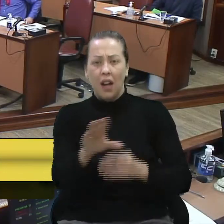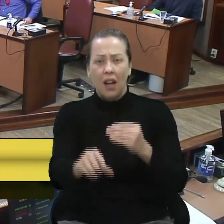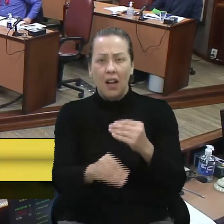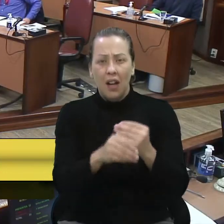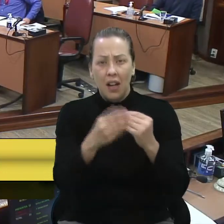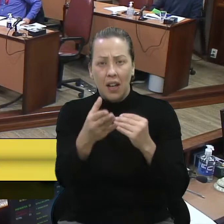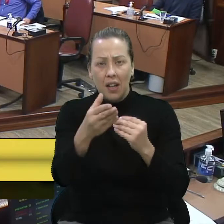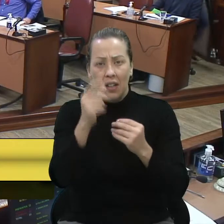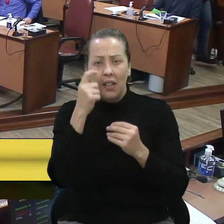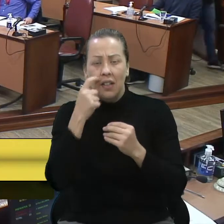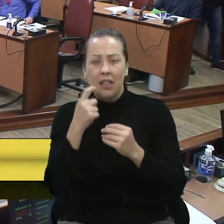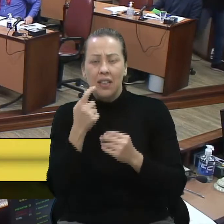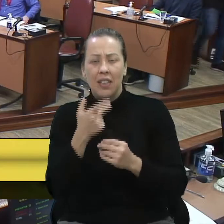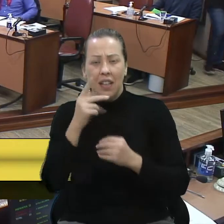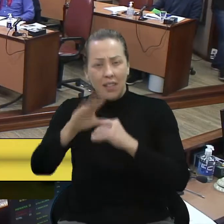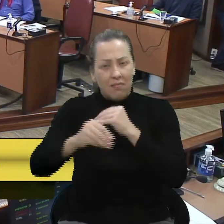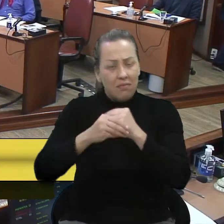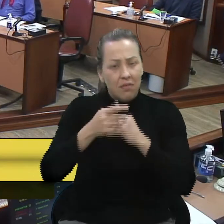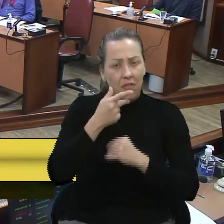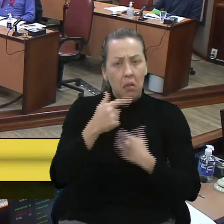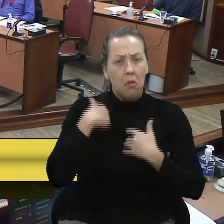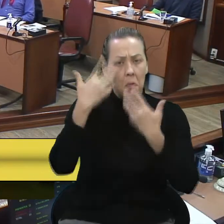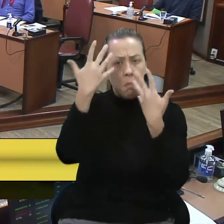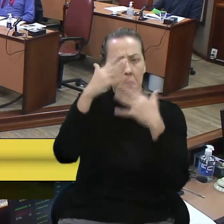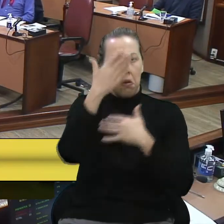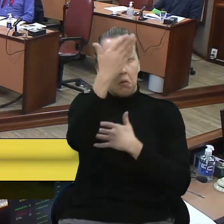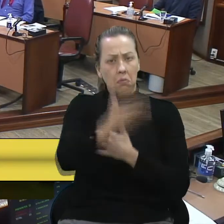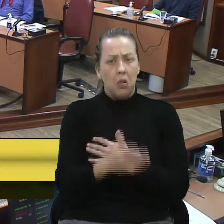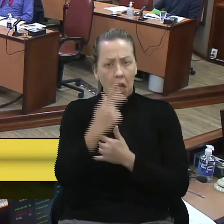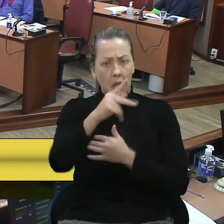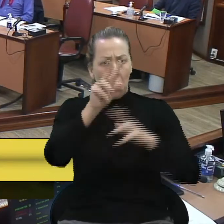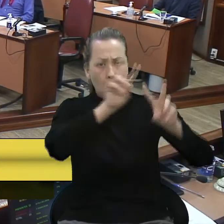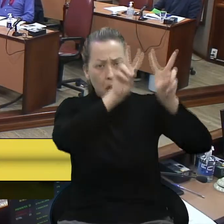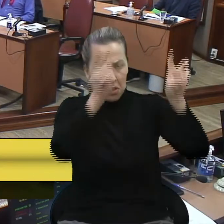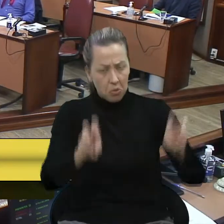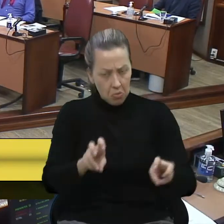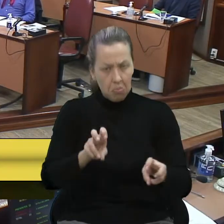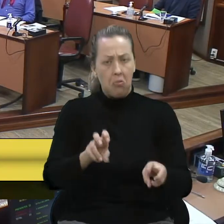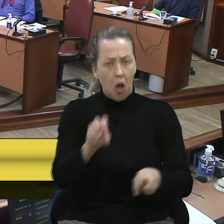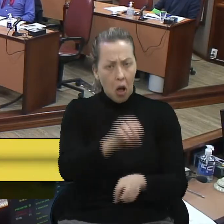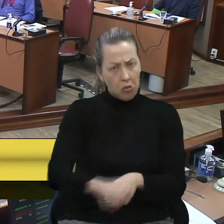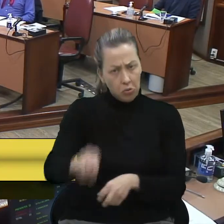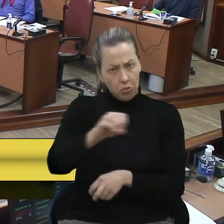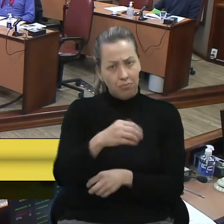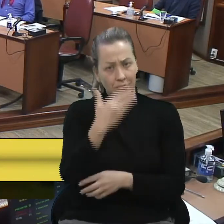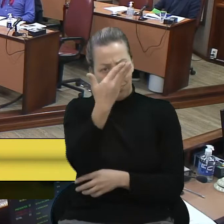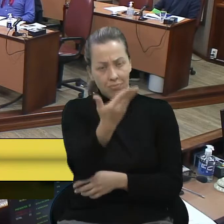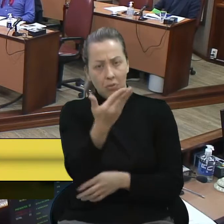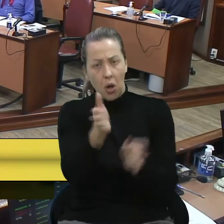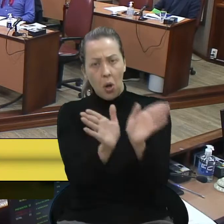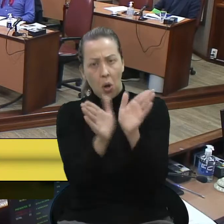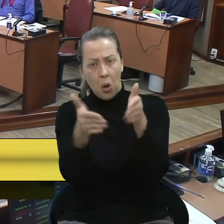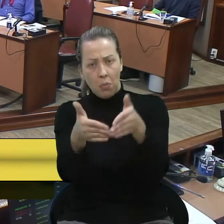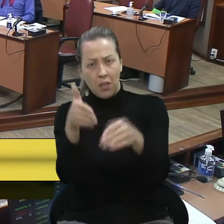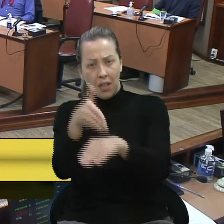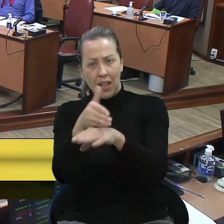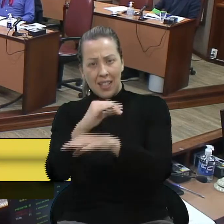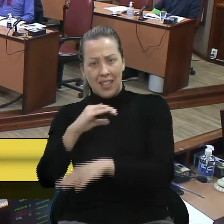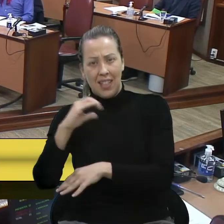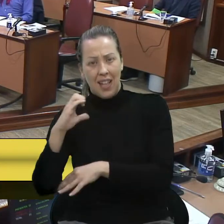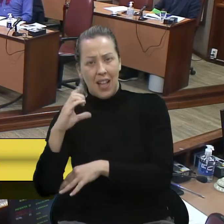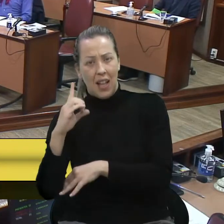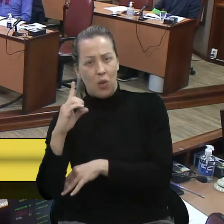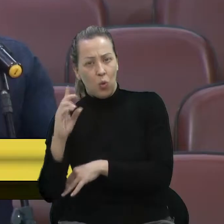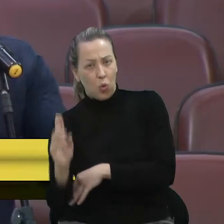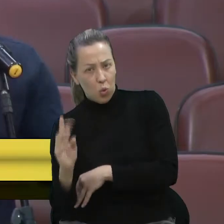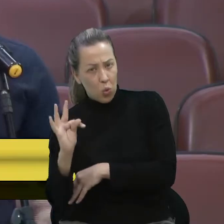bem rapidamente, só para te parabenizar por este assunto, vereador Bressan, você que faz parte da comissão da SEDUT, e